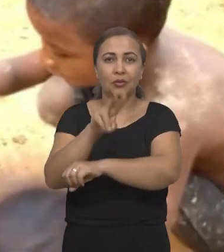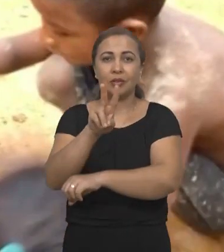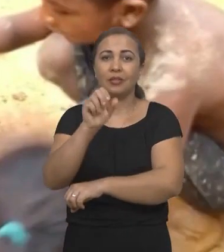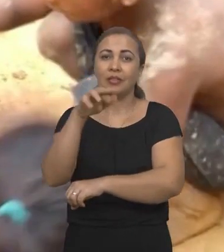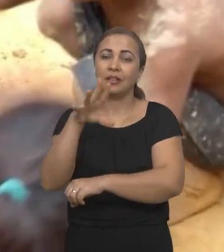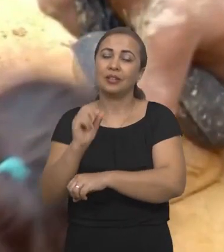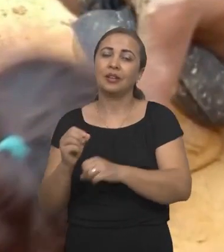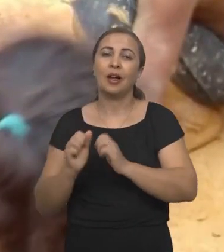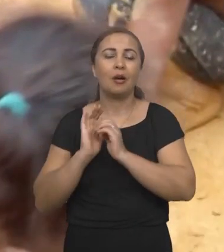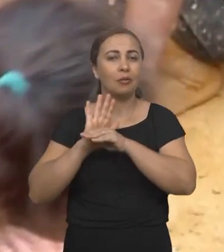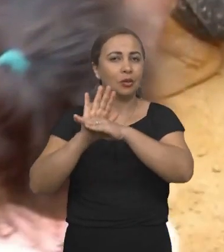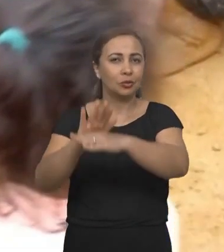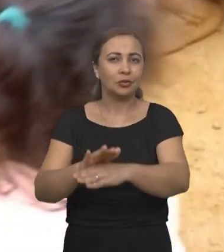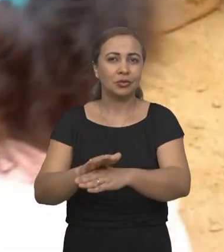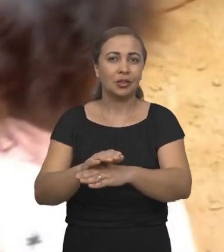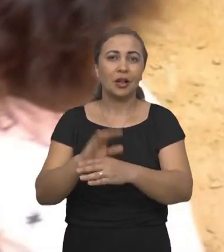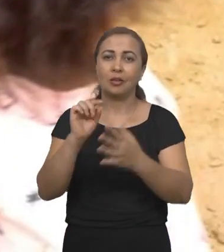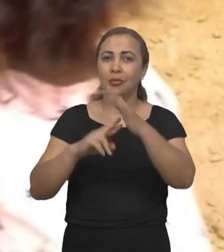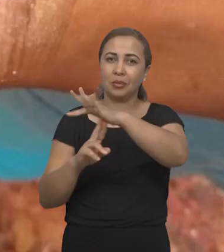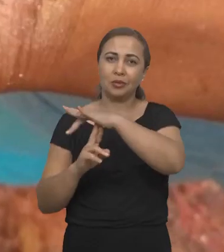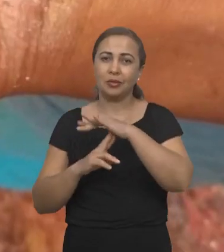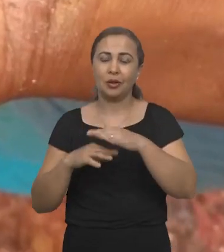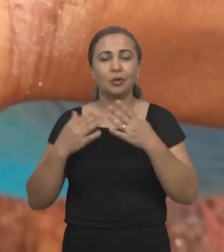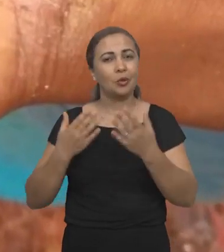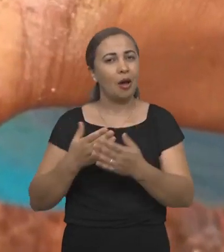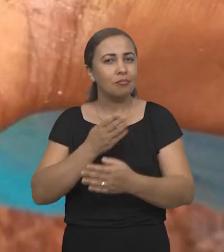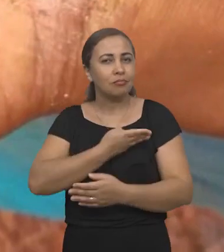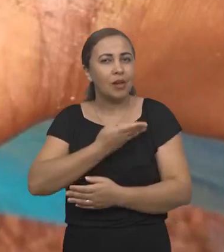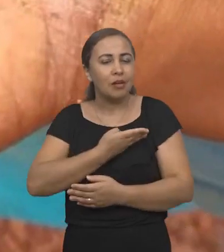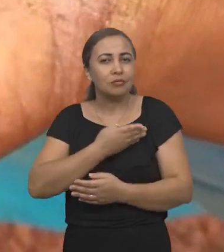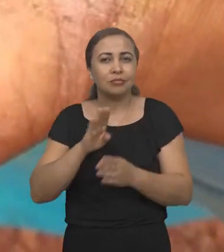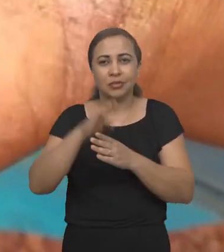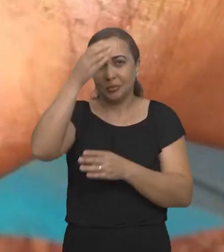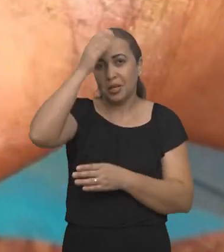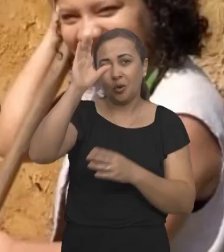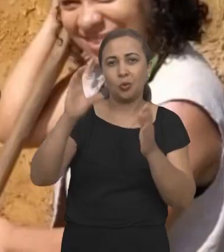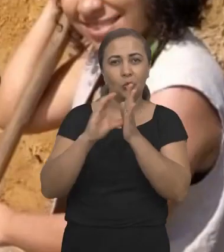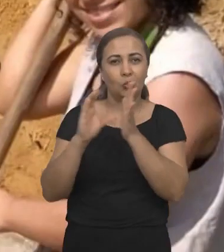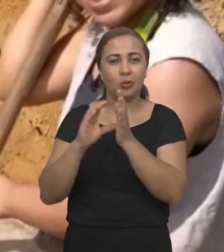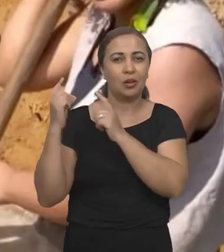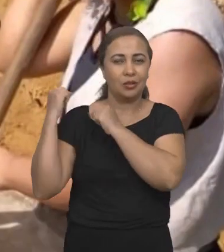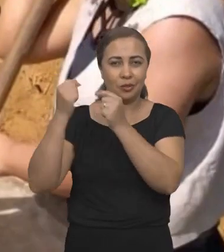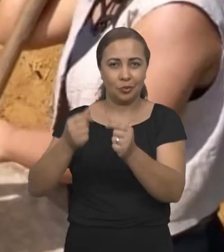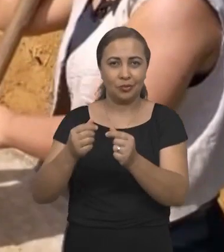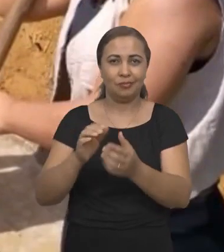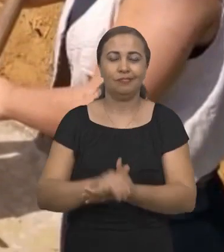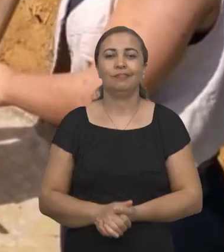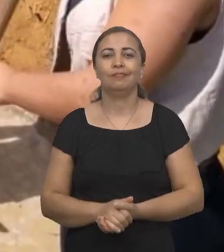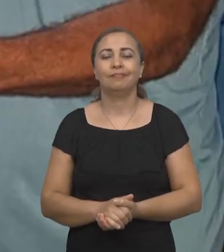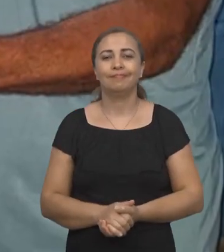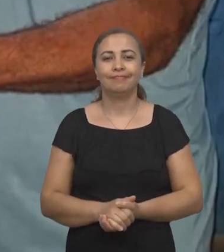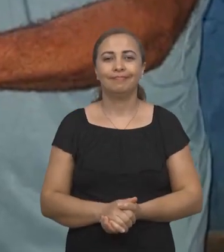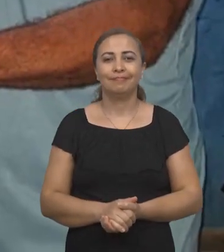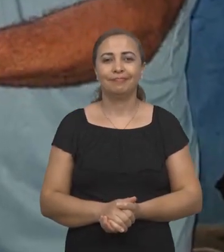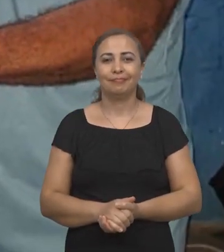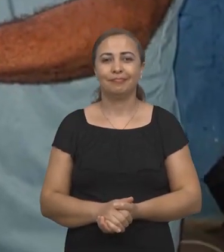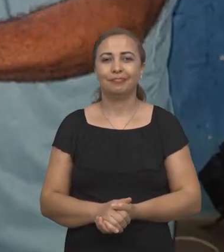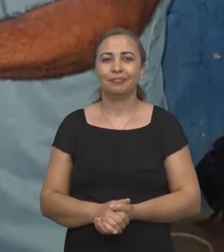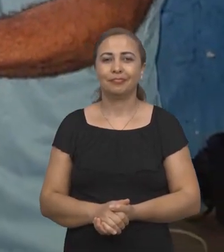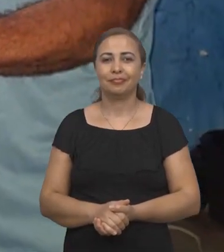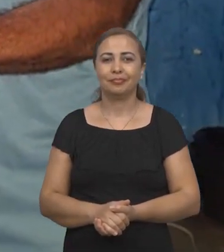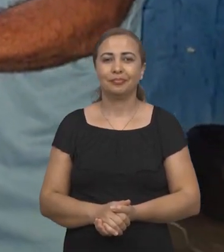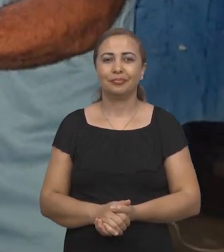arquitetura vernacular é uma aliada do meio ambiente, do conforto e da cultura das comunidades tradicionais.